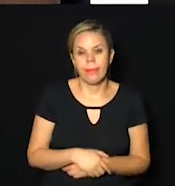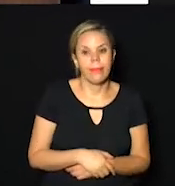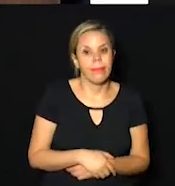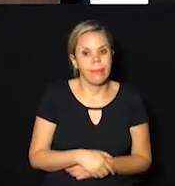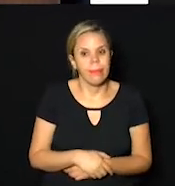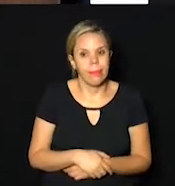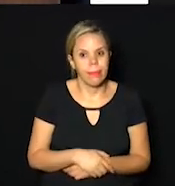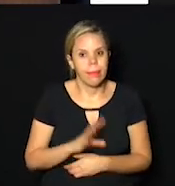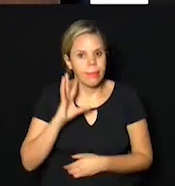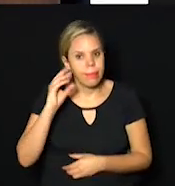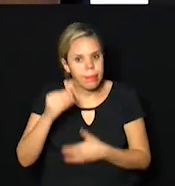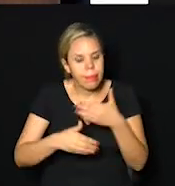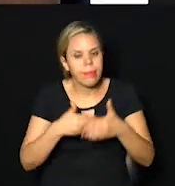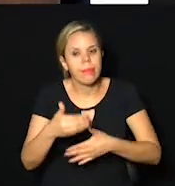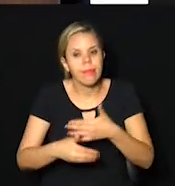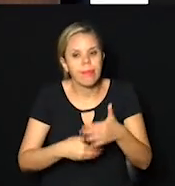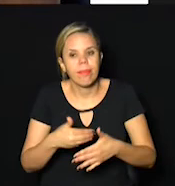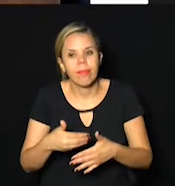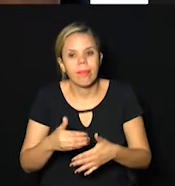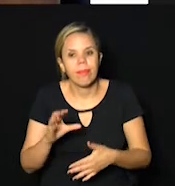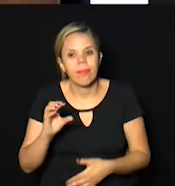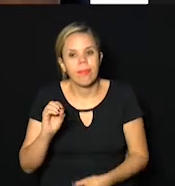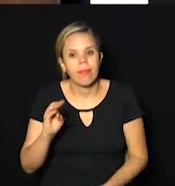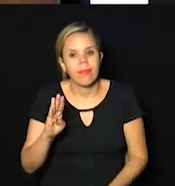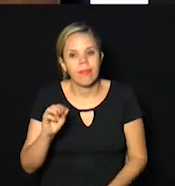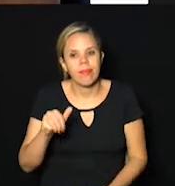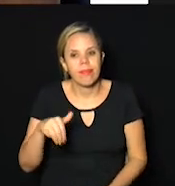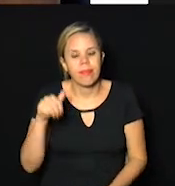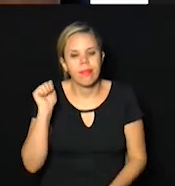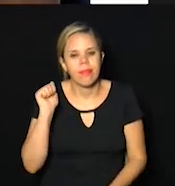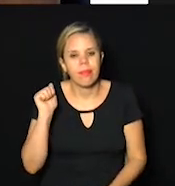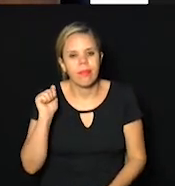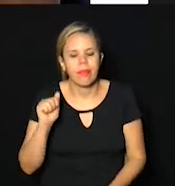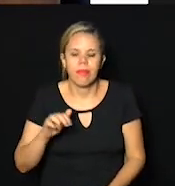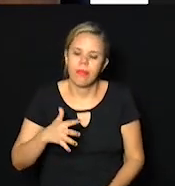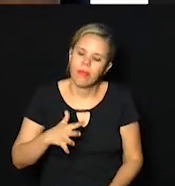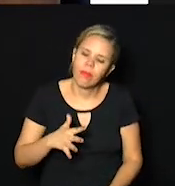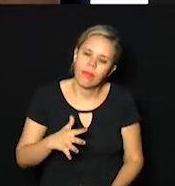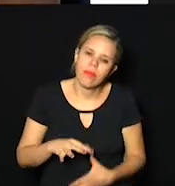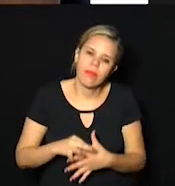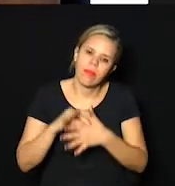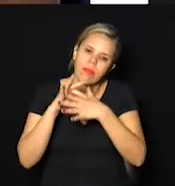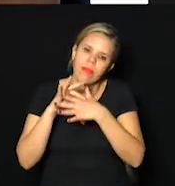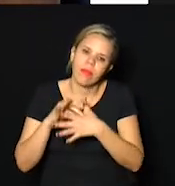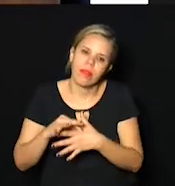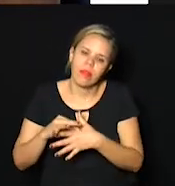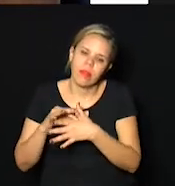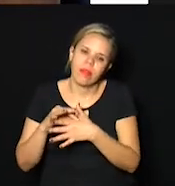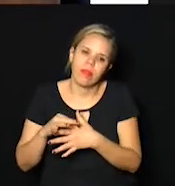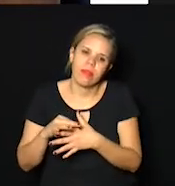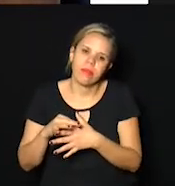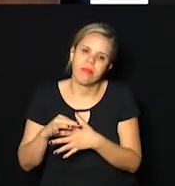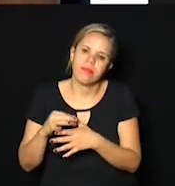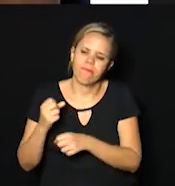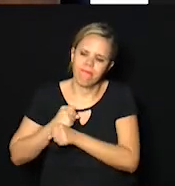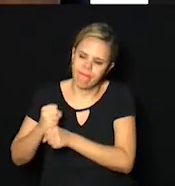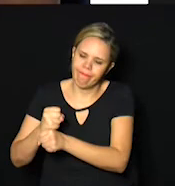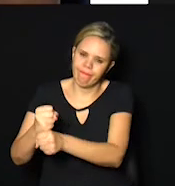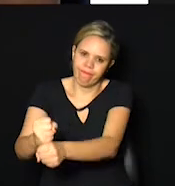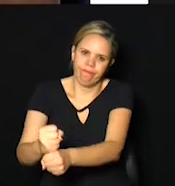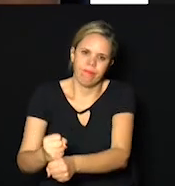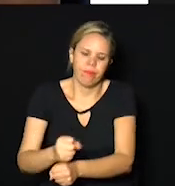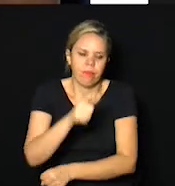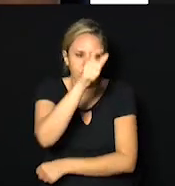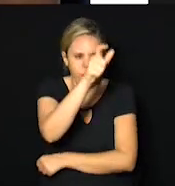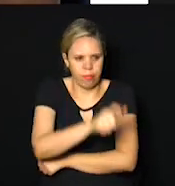entender esse processo. Eu coloquei o Obama, porque o Obama talvez dos líderes das últimas décadas, uma pessoa que